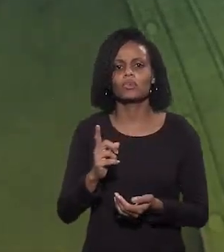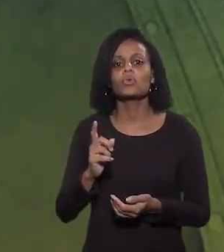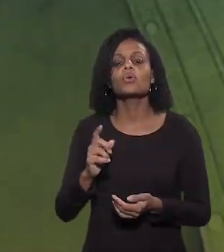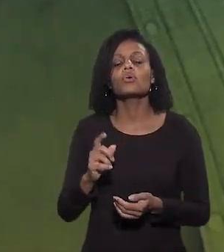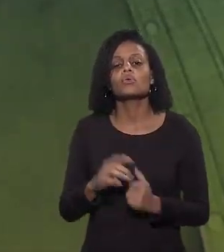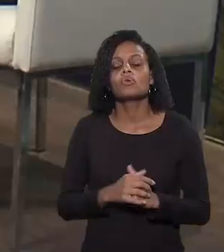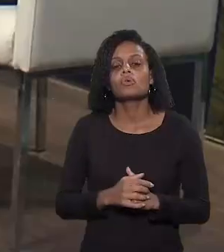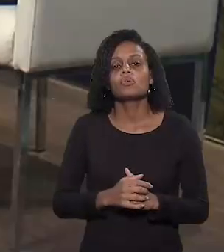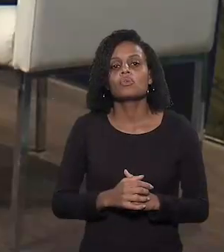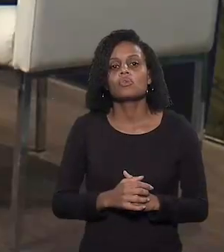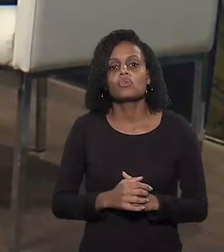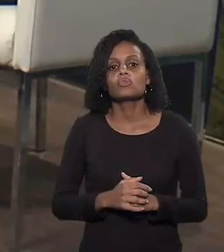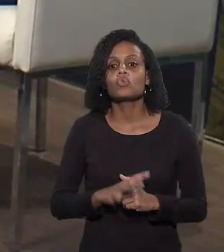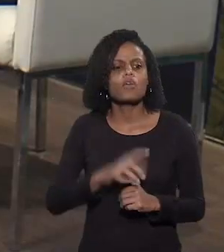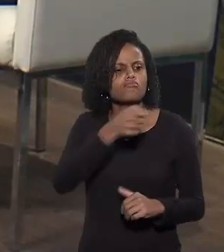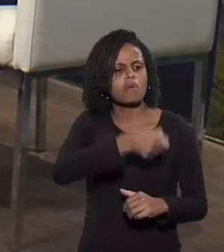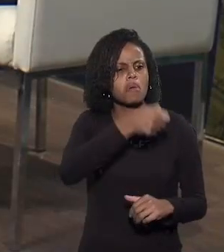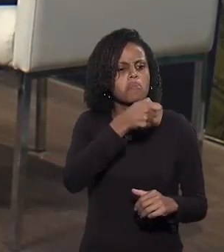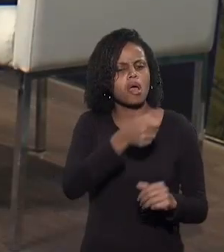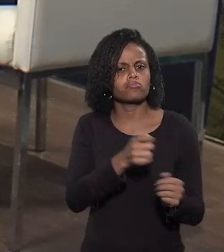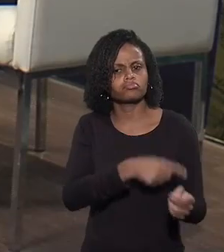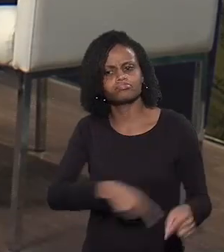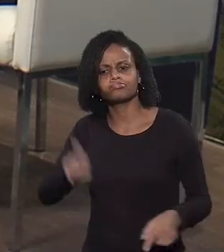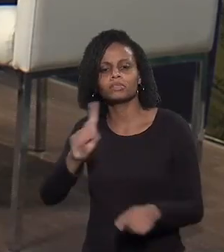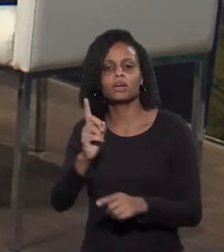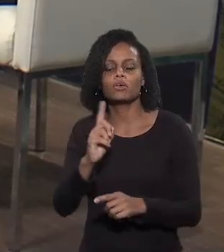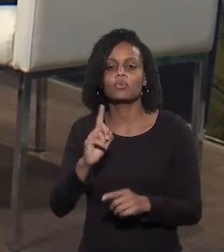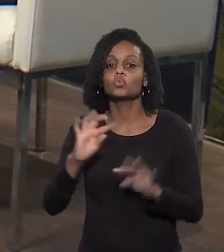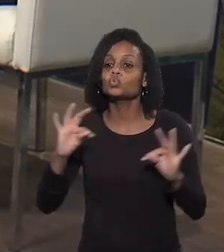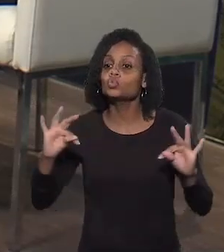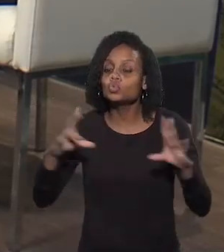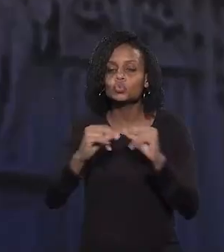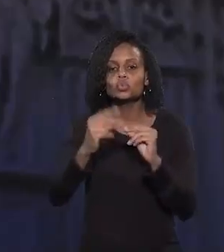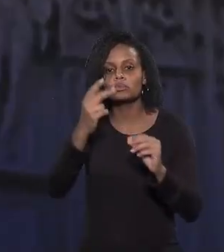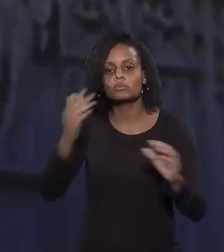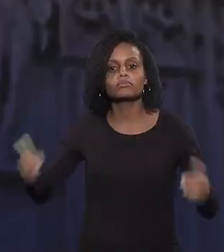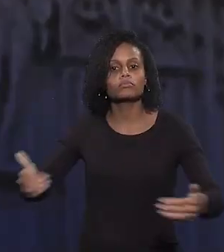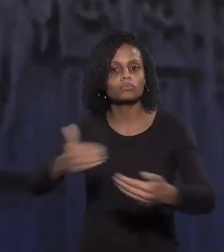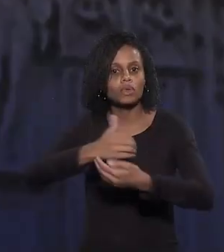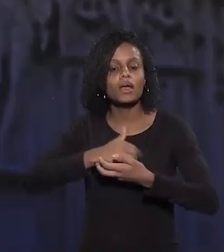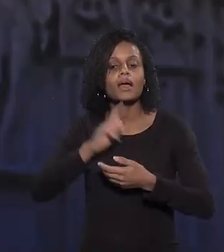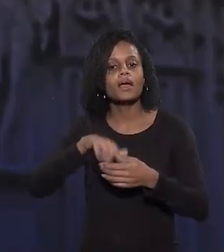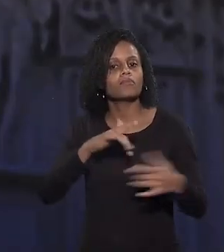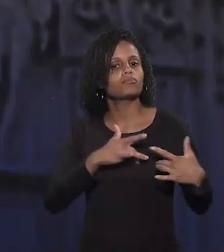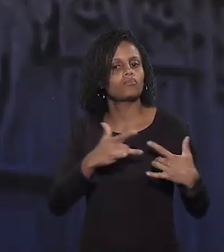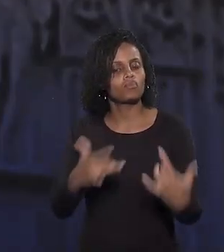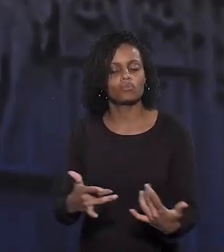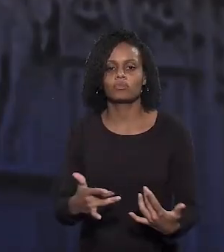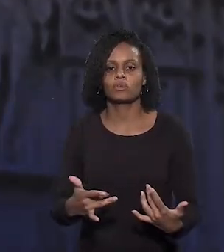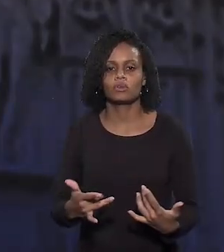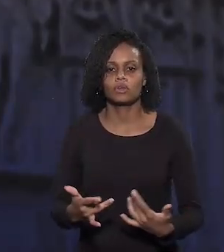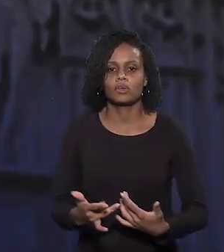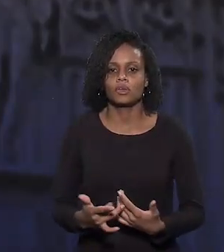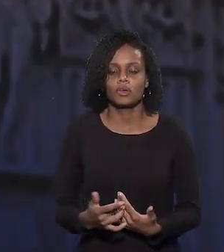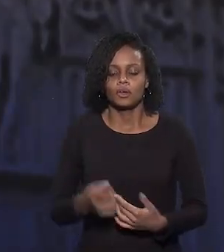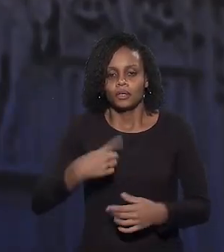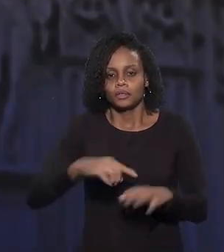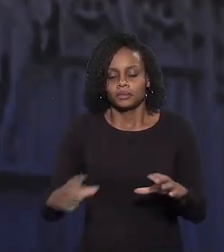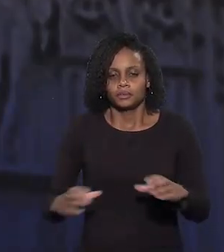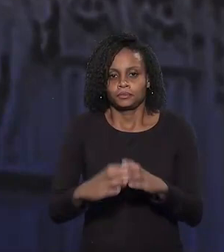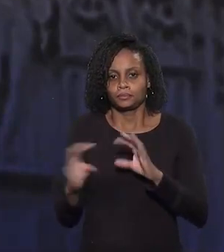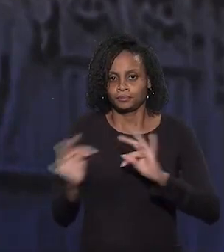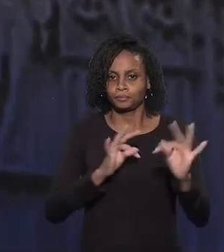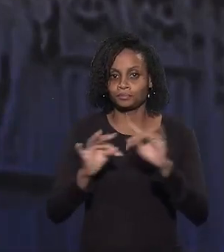a pessoa... precisa querer. Isso, não é compulsório, todo tipo de acolhimento é voluntário. Nós, nas